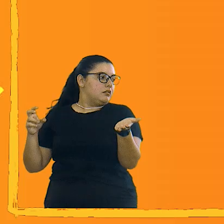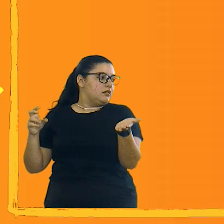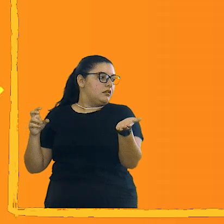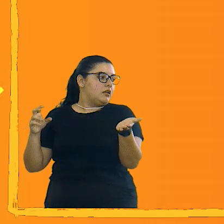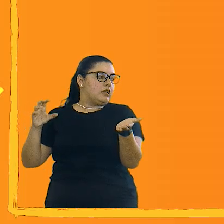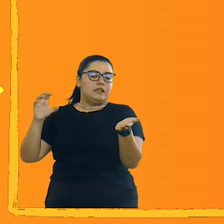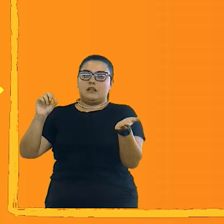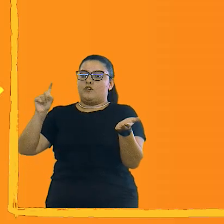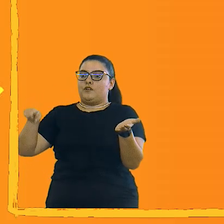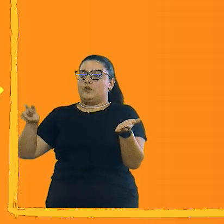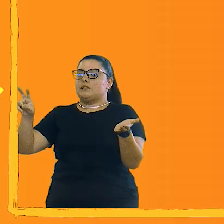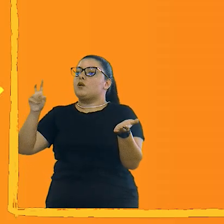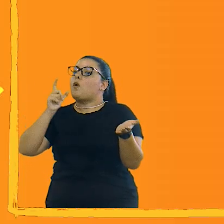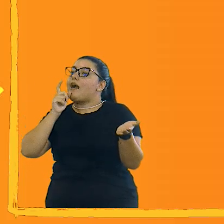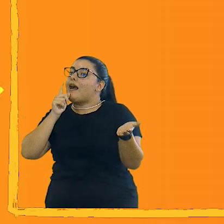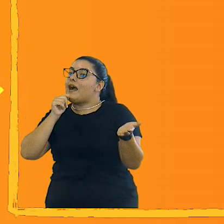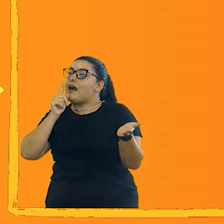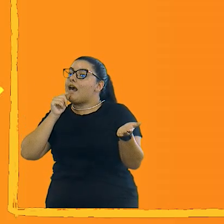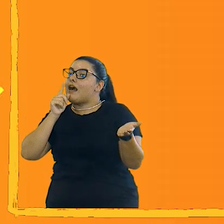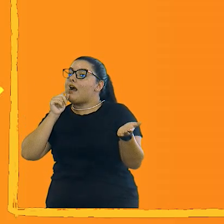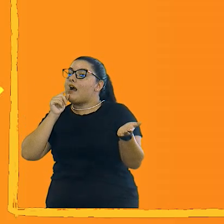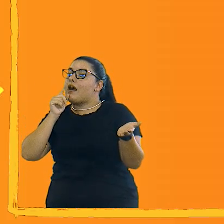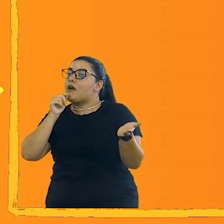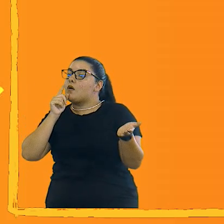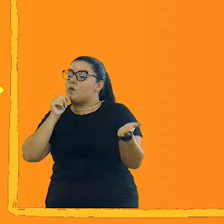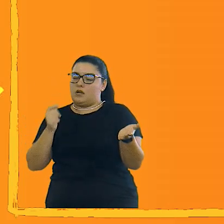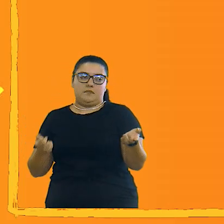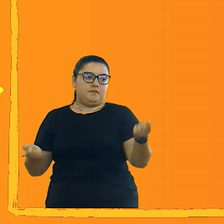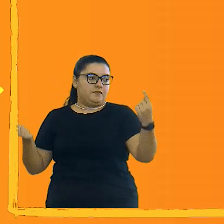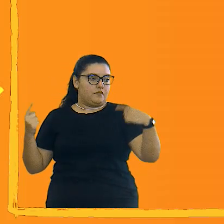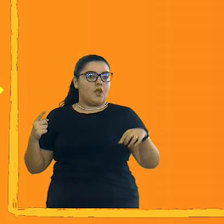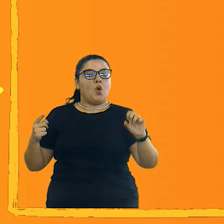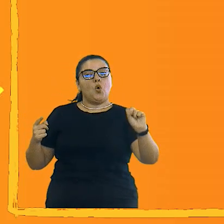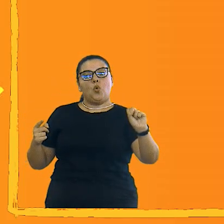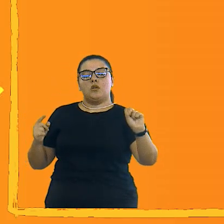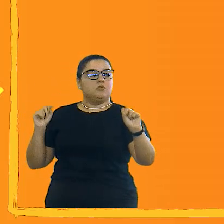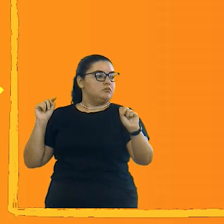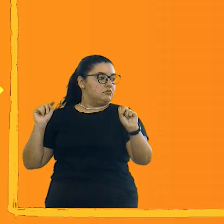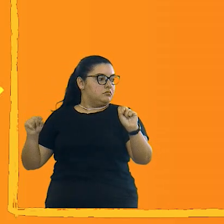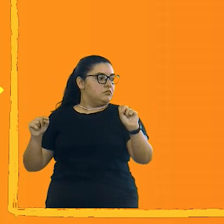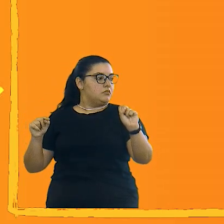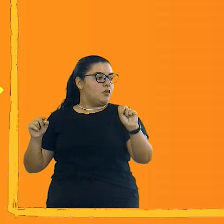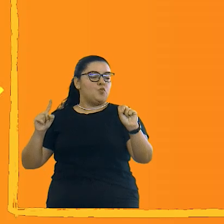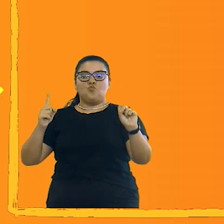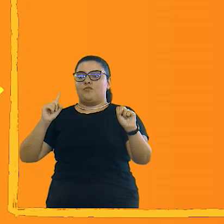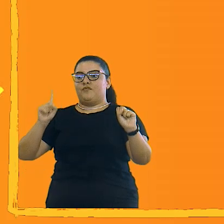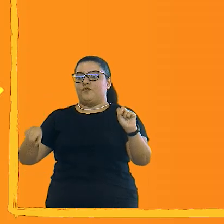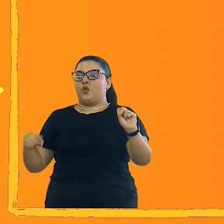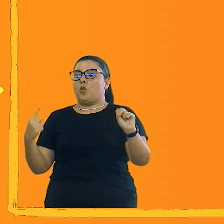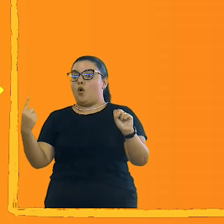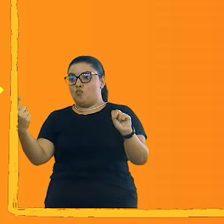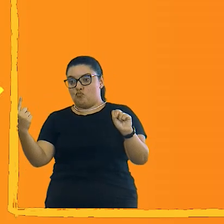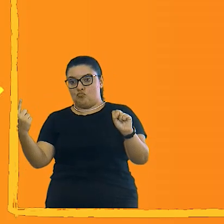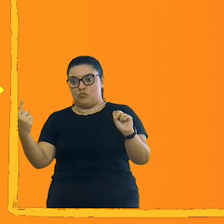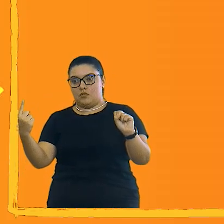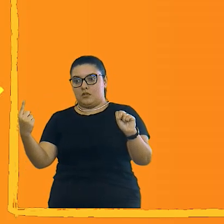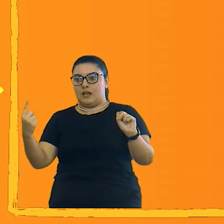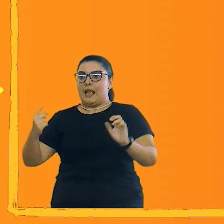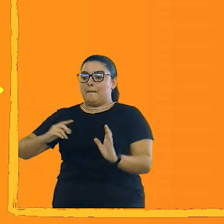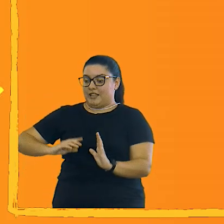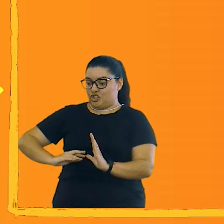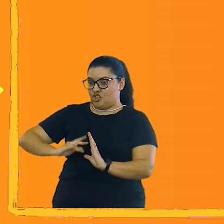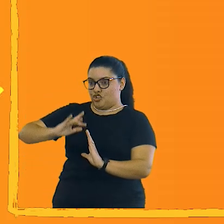c de água 55 m de água 8 horas da manhã 1,1 m de água o nível de